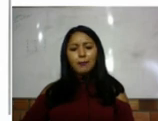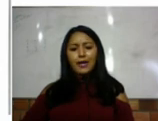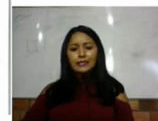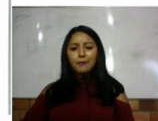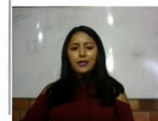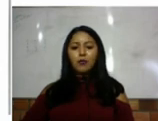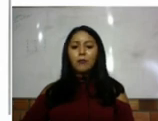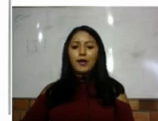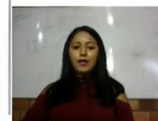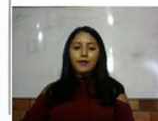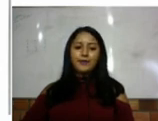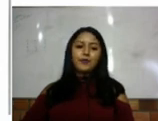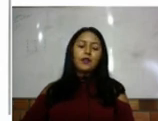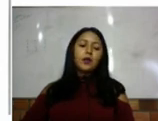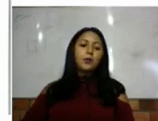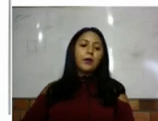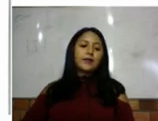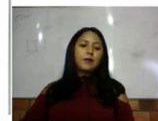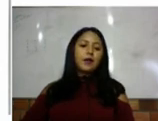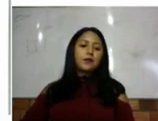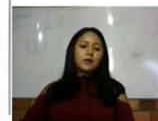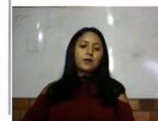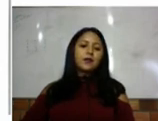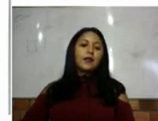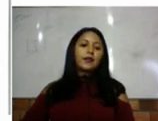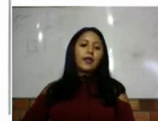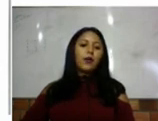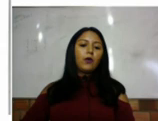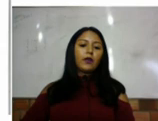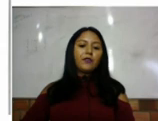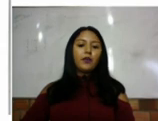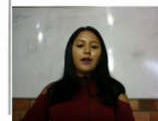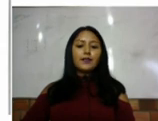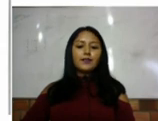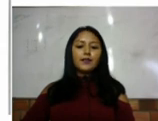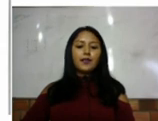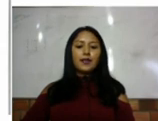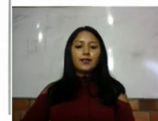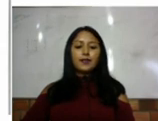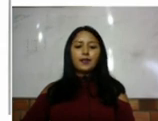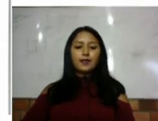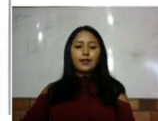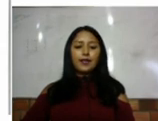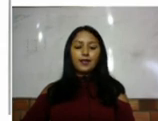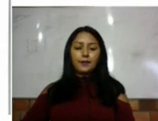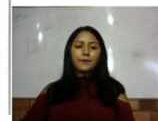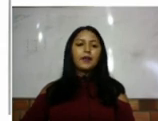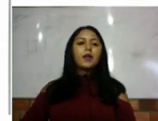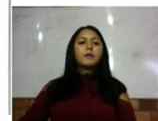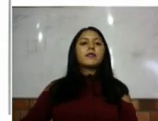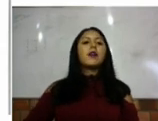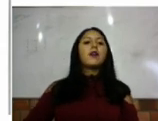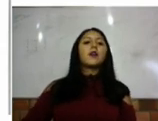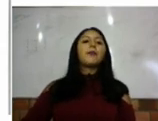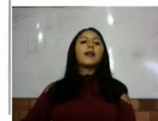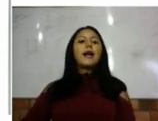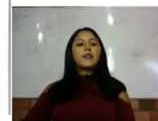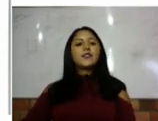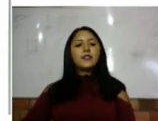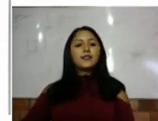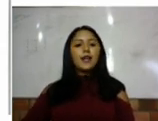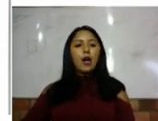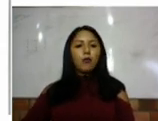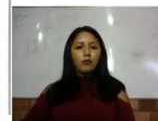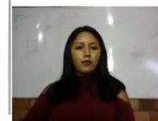con la prata para comprar lá pois vamos que eu vou hacia la tranquila pessoal